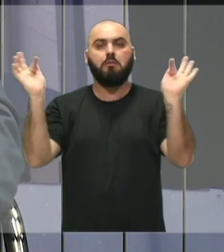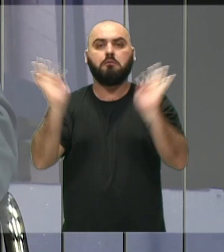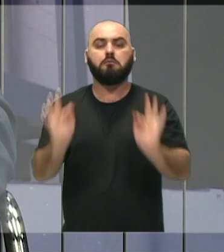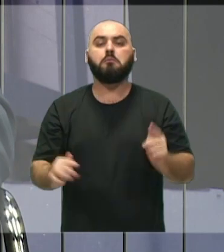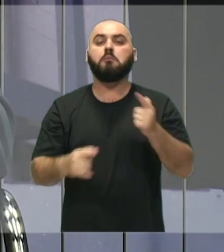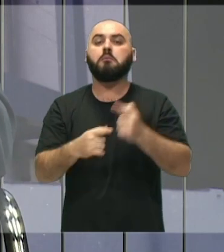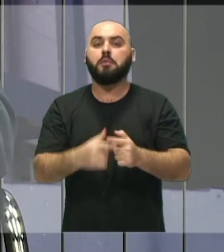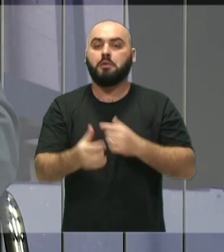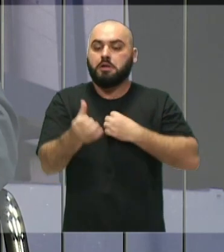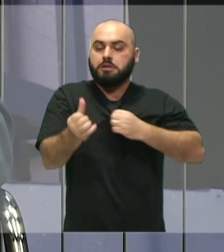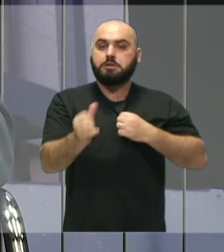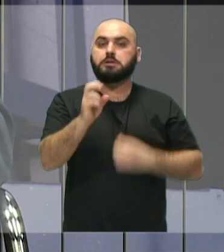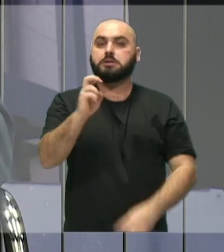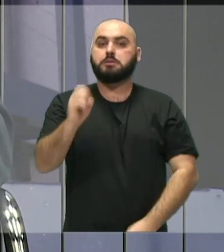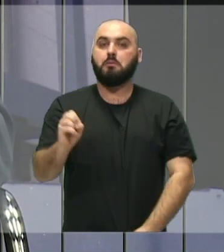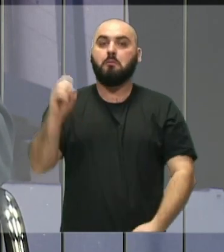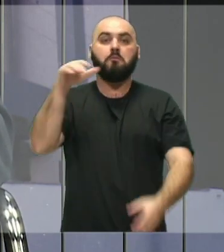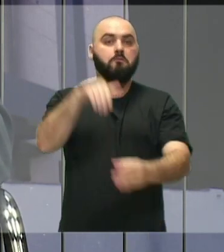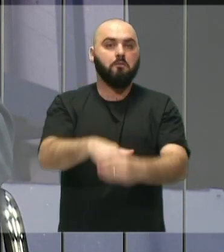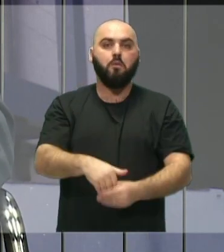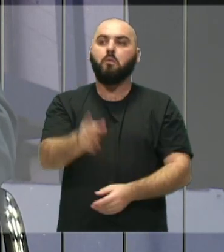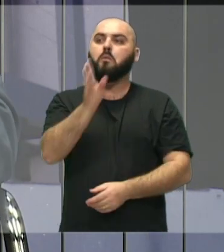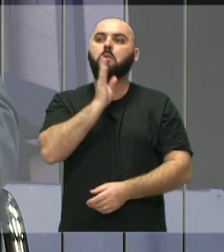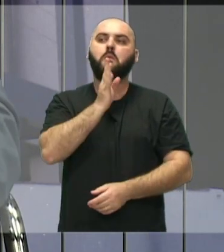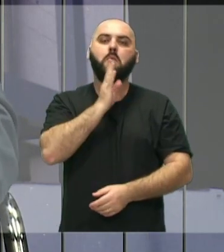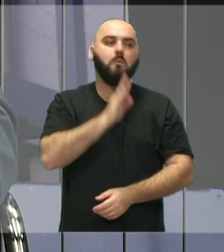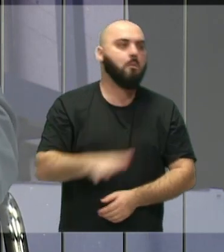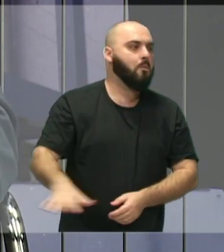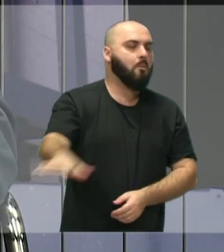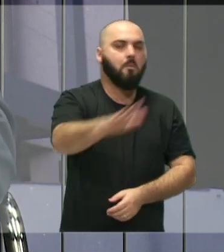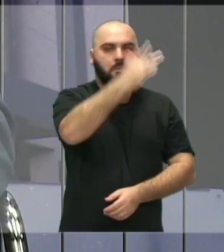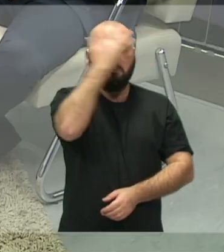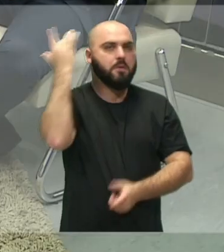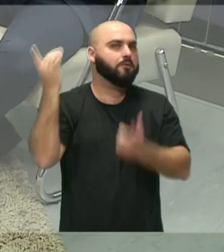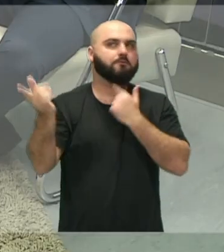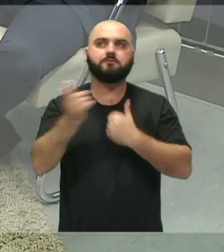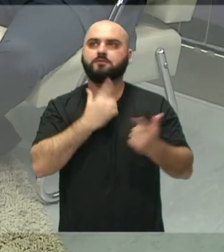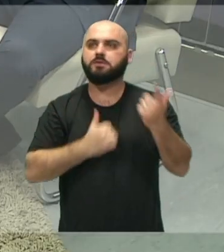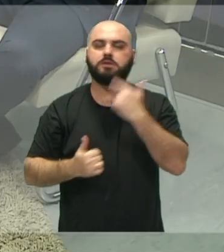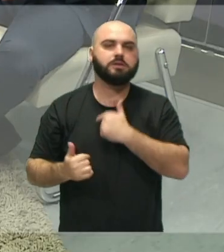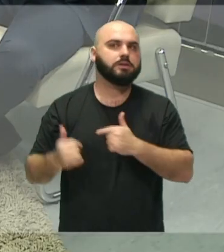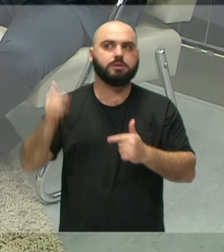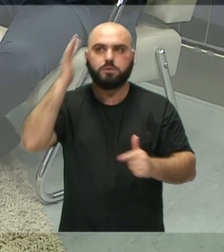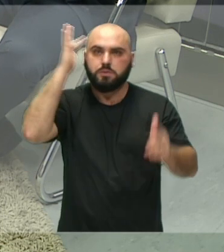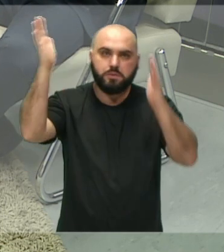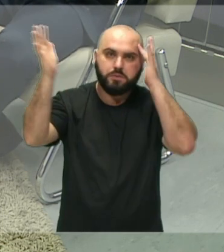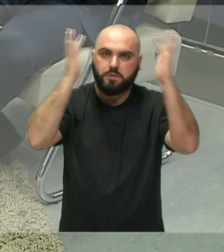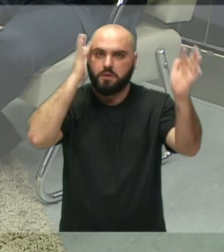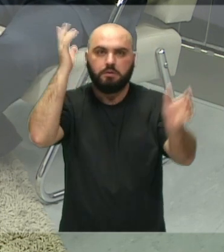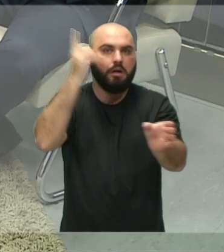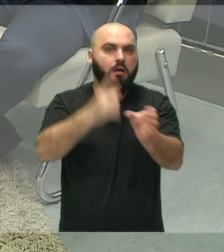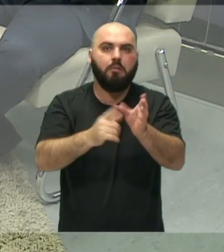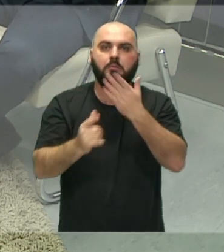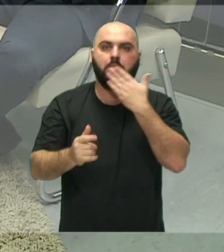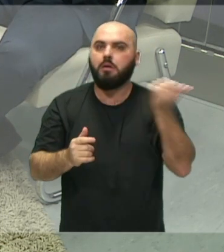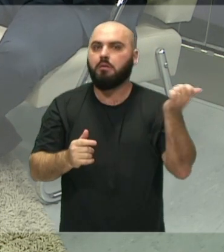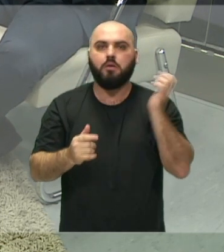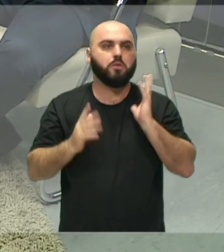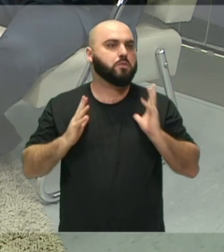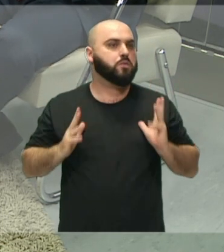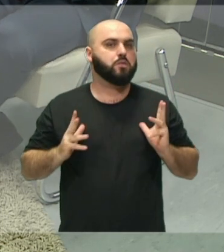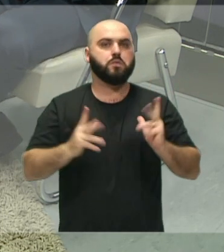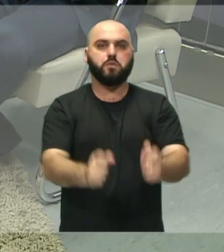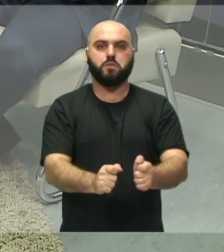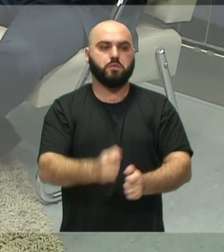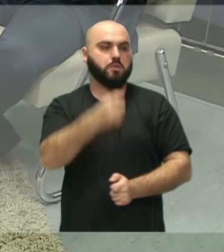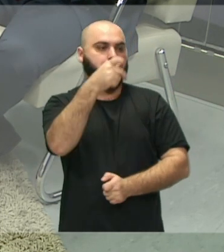votos eu conheci muita gente. Muitas pessoas com desejos, muitas pessoas com sonhos de uma cidade melhor, e é isso que eles almejavam,